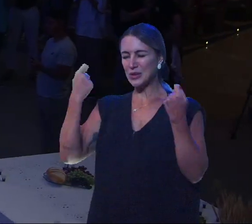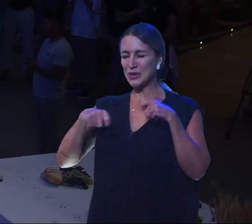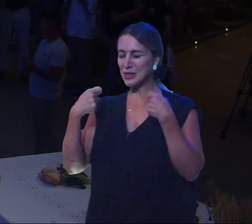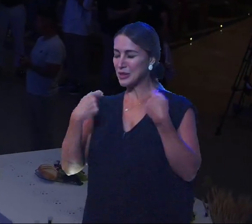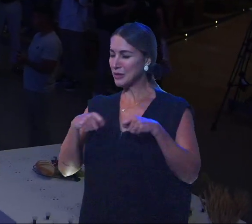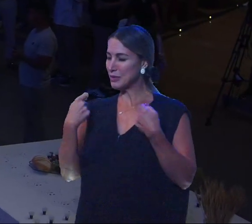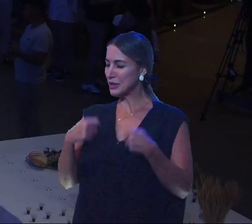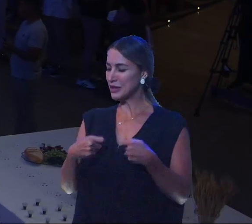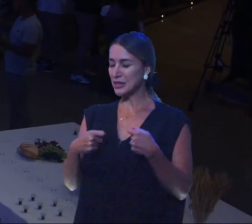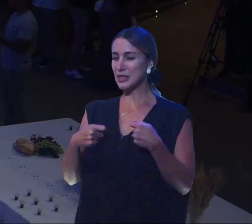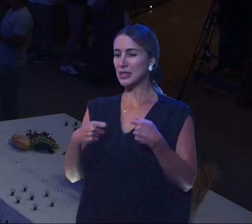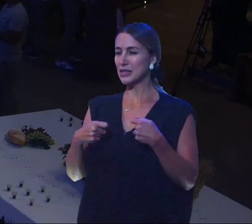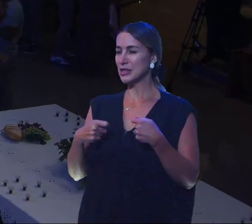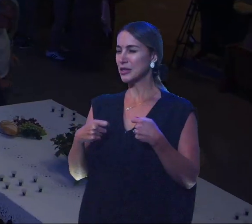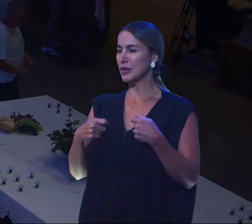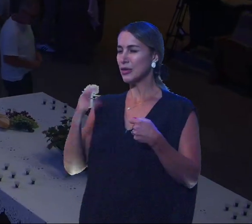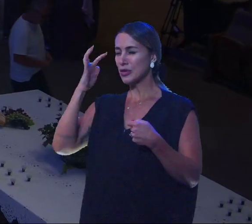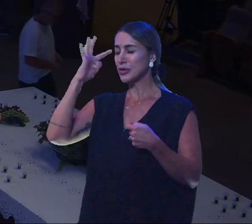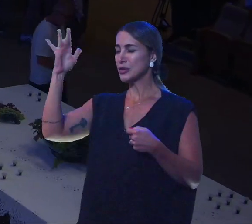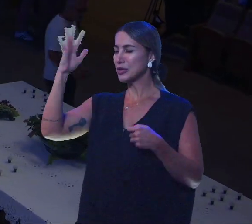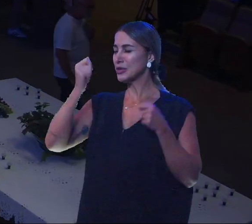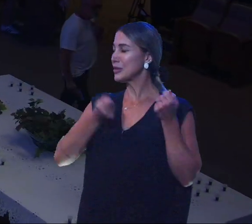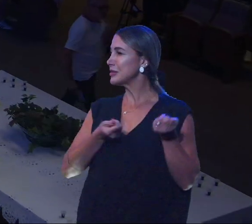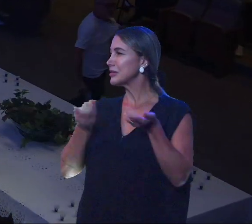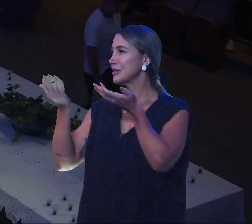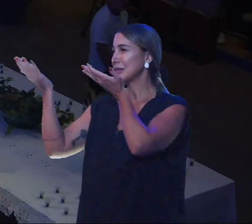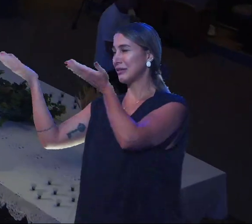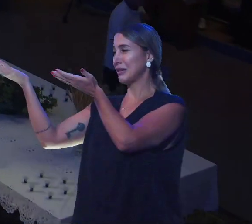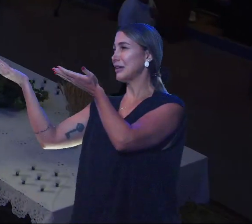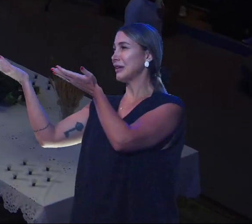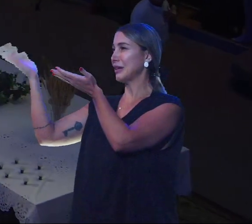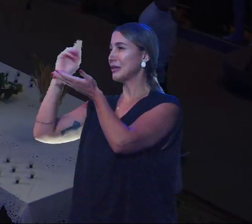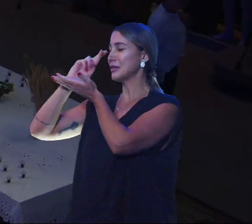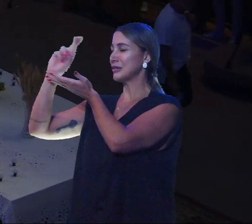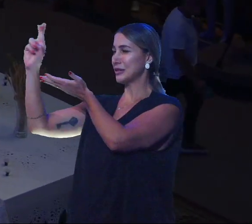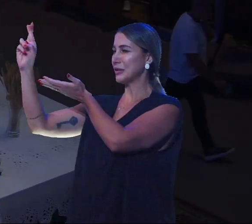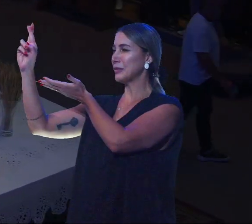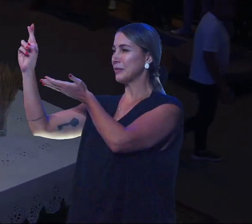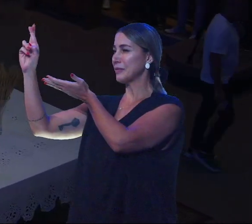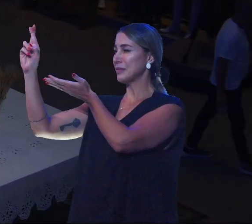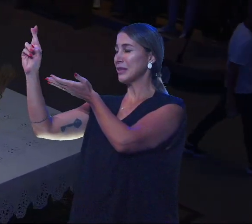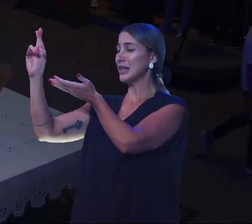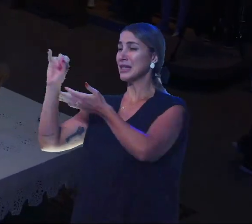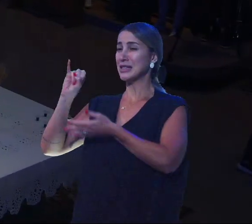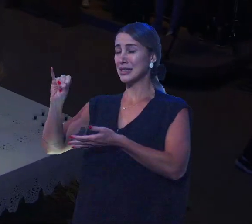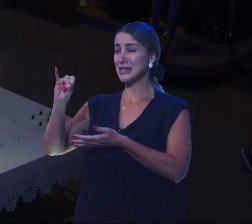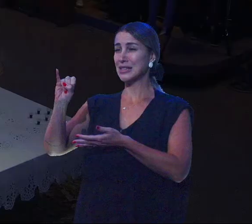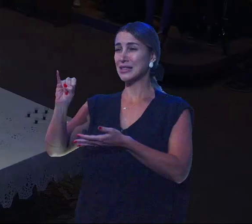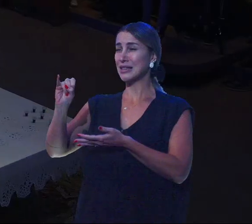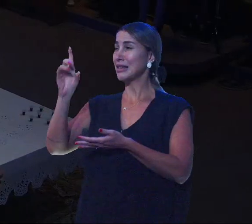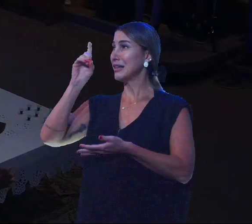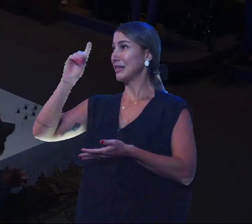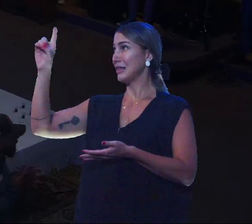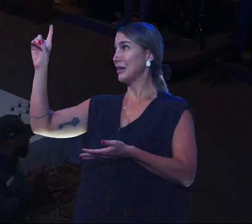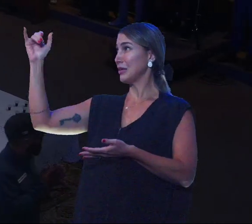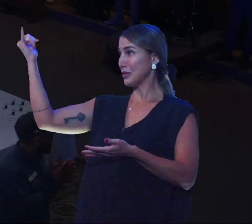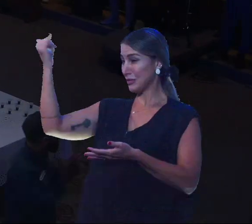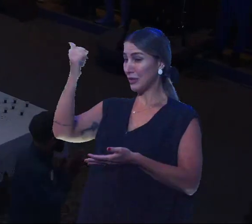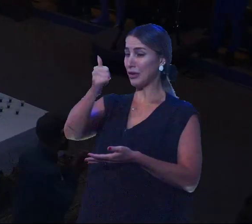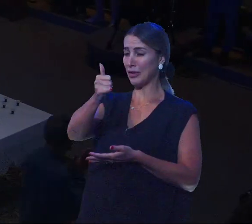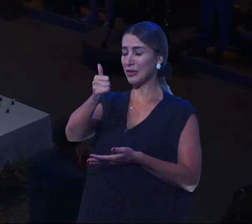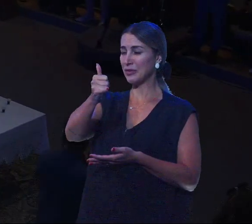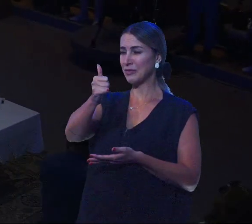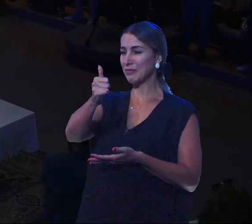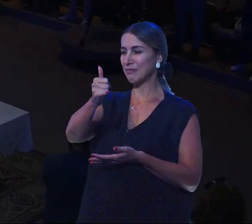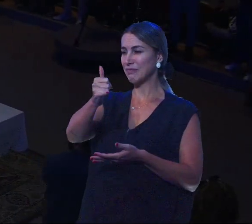na sua própria vida. E se Deus está falando com você agora, eu queria pedir para você vir aqui à frente, se ajoelhar entregando esse sonho para o Senhor.